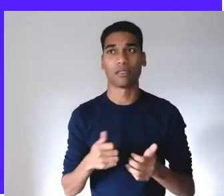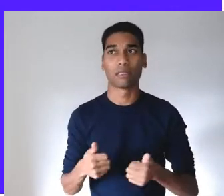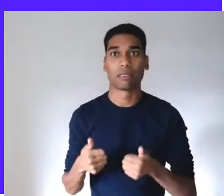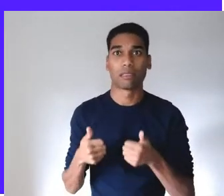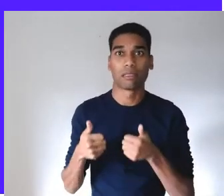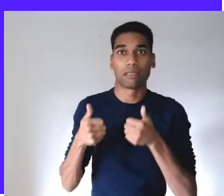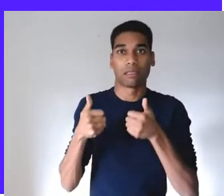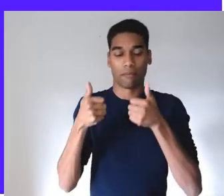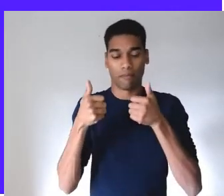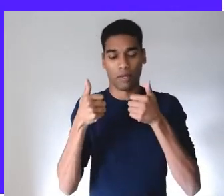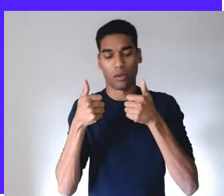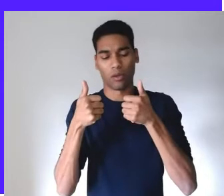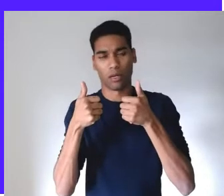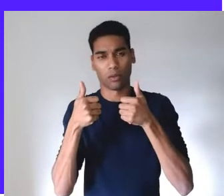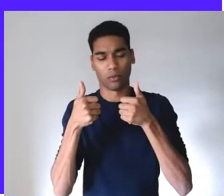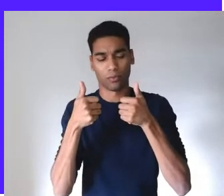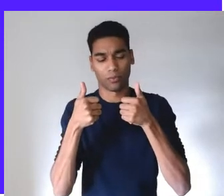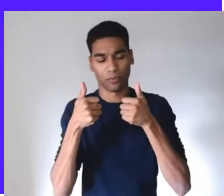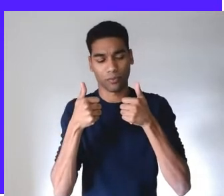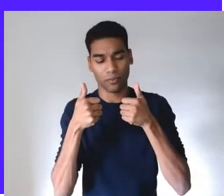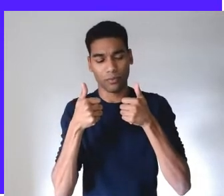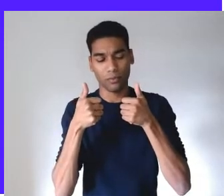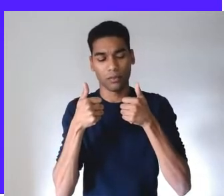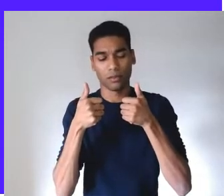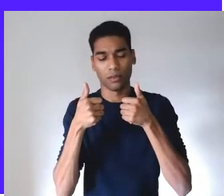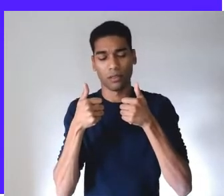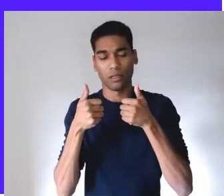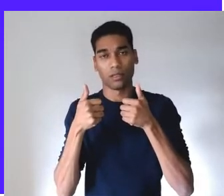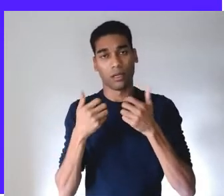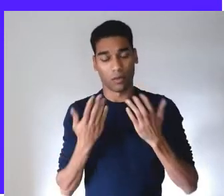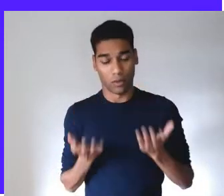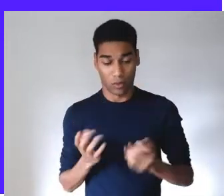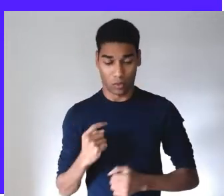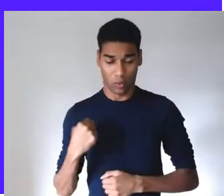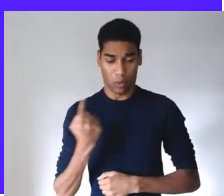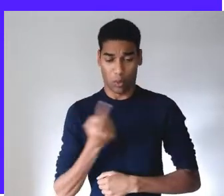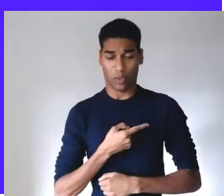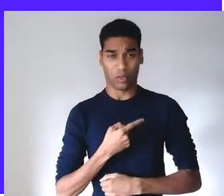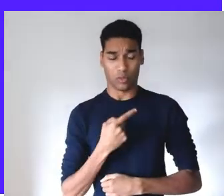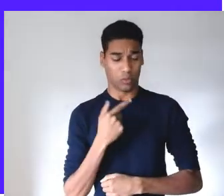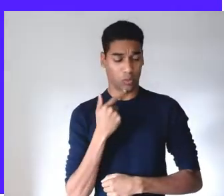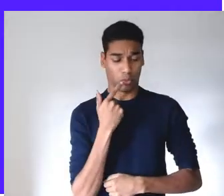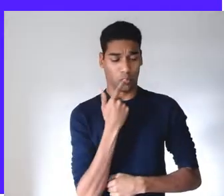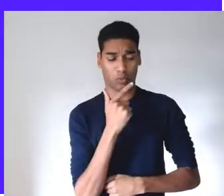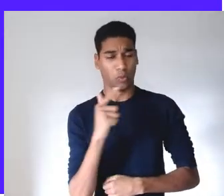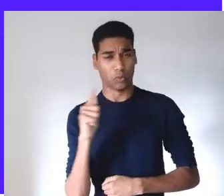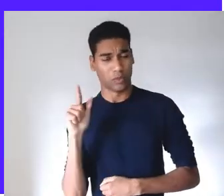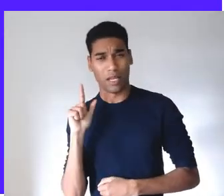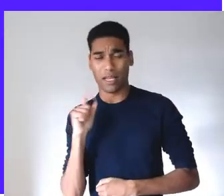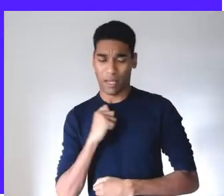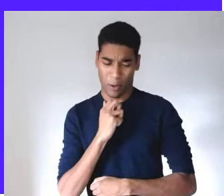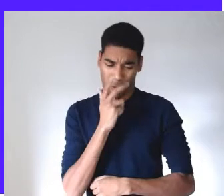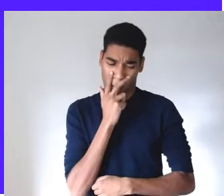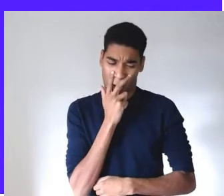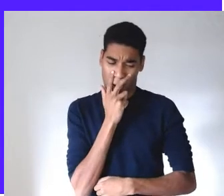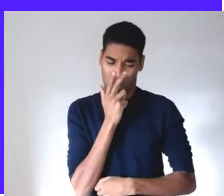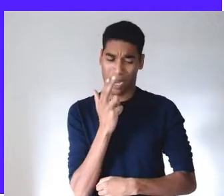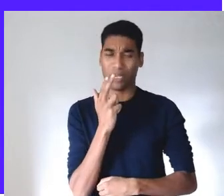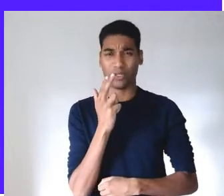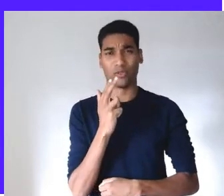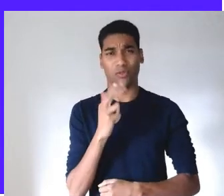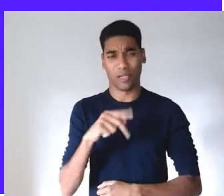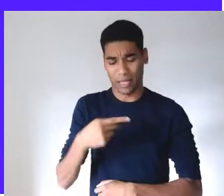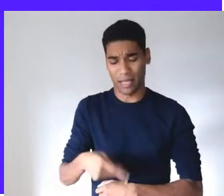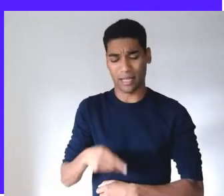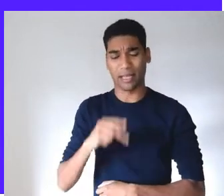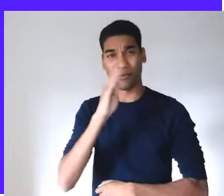gente não tem uma, eu acho também no Brasil, que é uma coisa que deveria ser despertada na escola também,